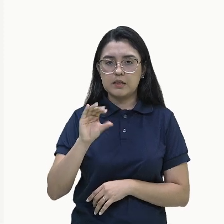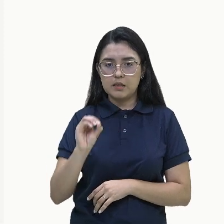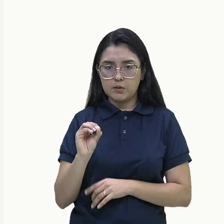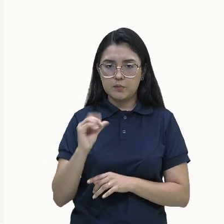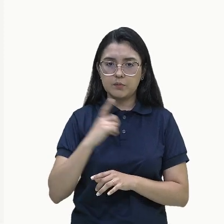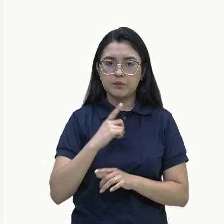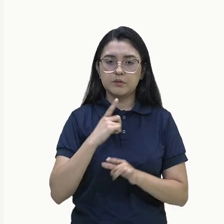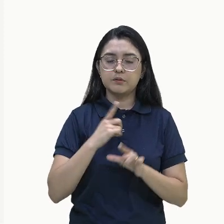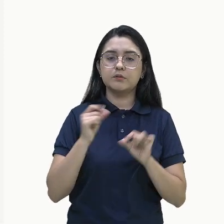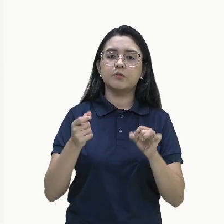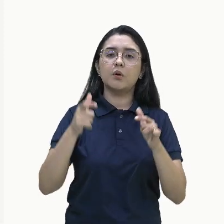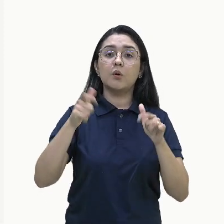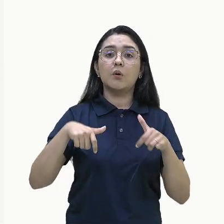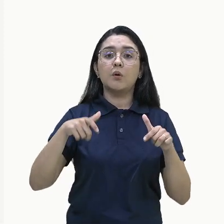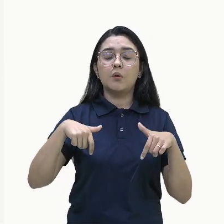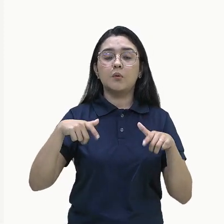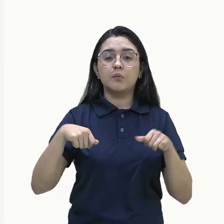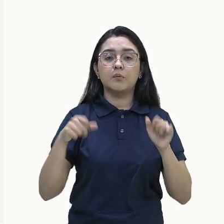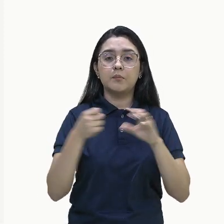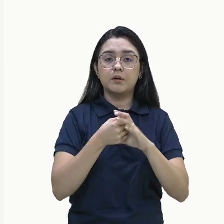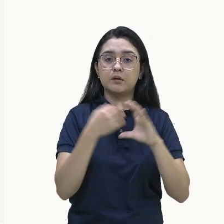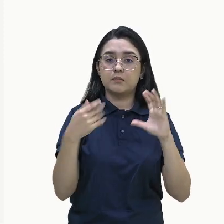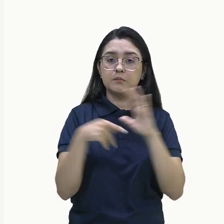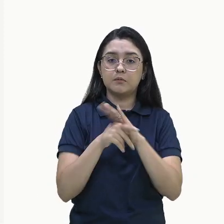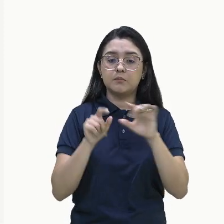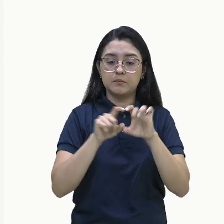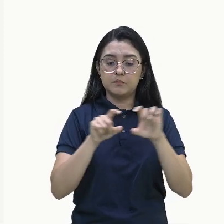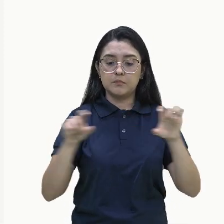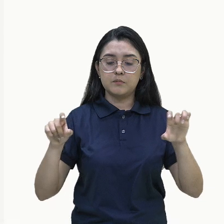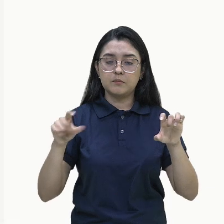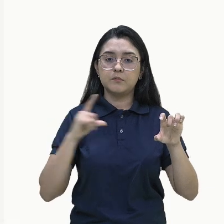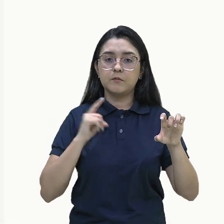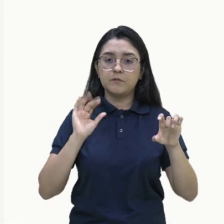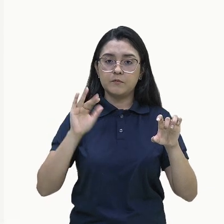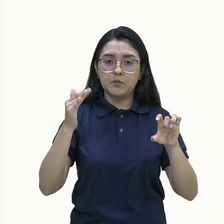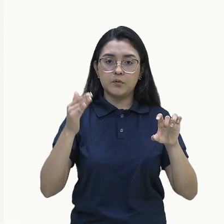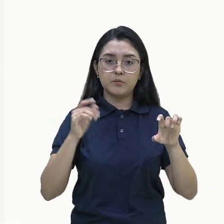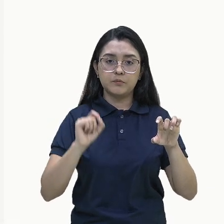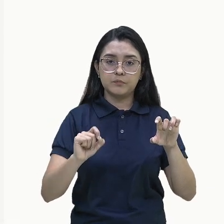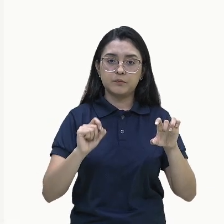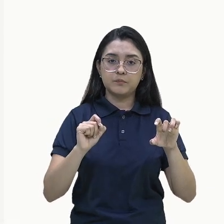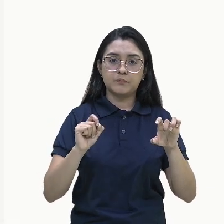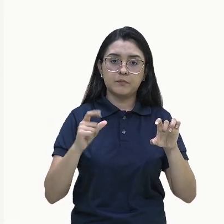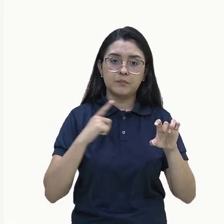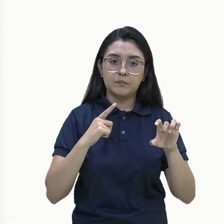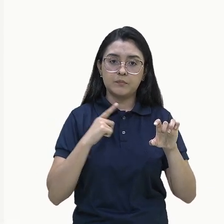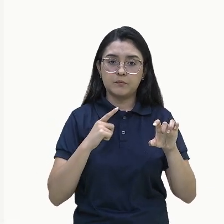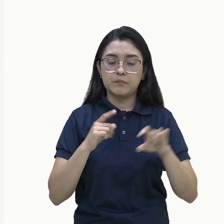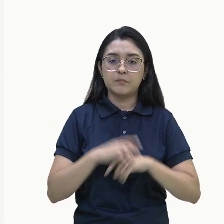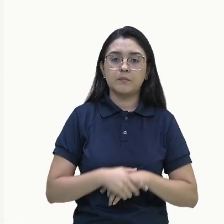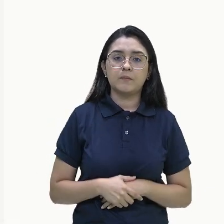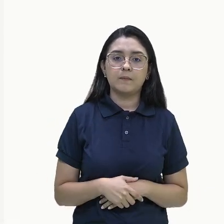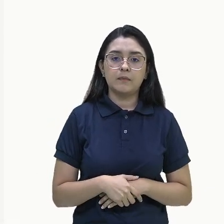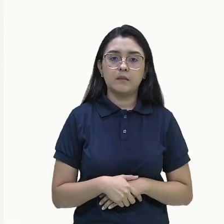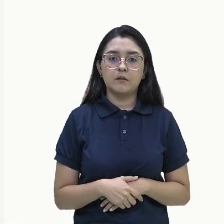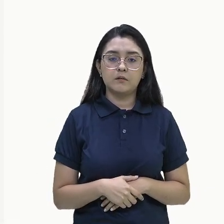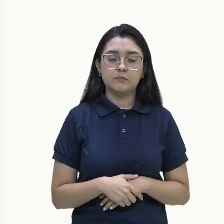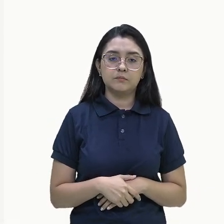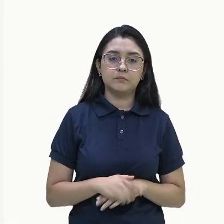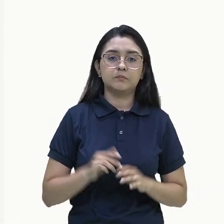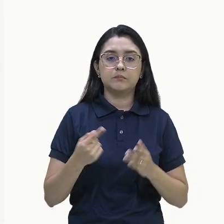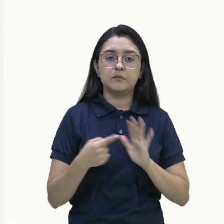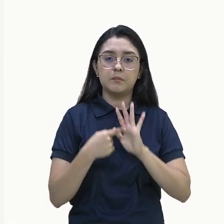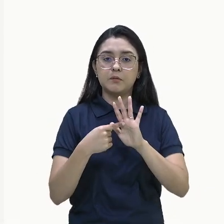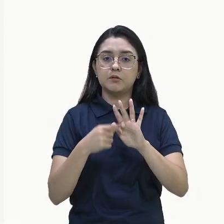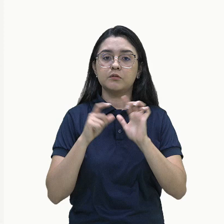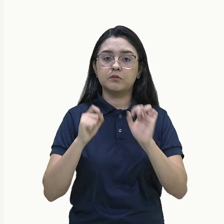como característica dessas fibras musculares na periferia, em uma das extremidades dessa célula. Elas